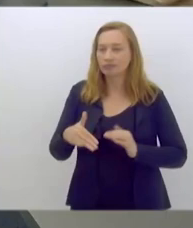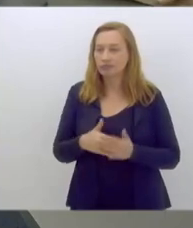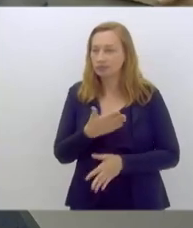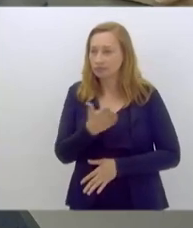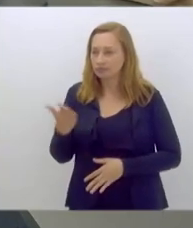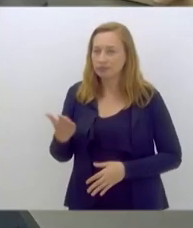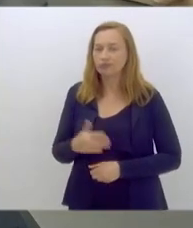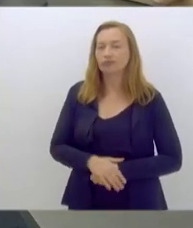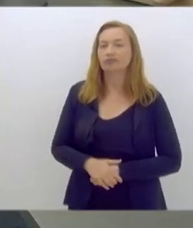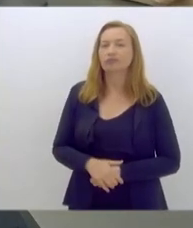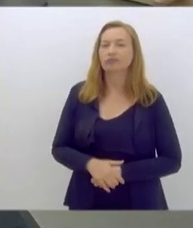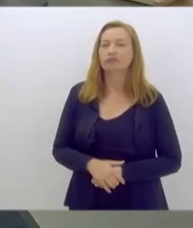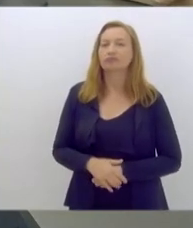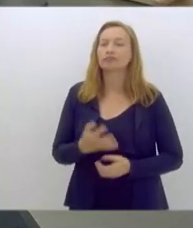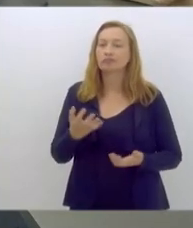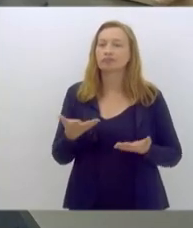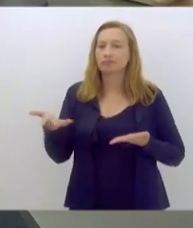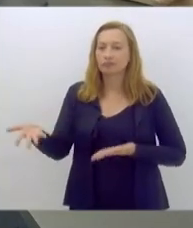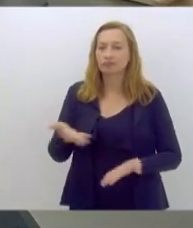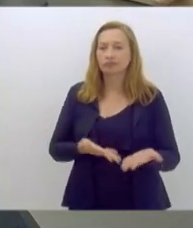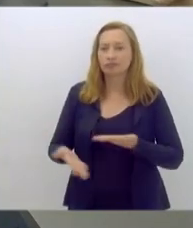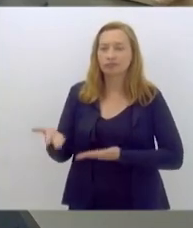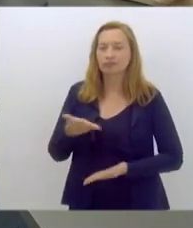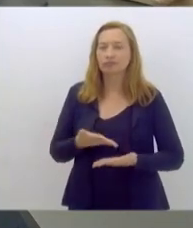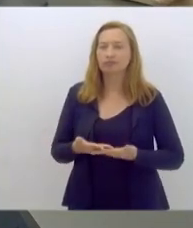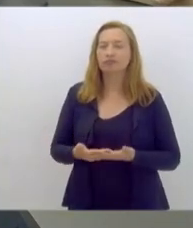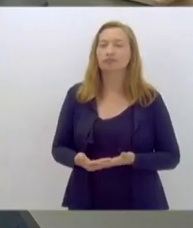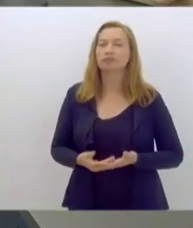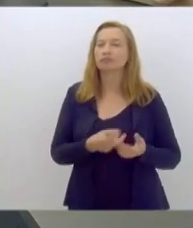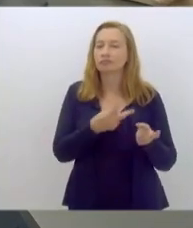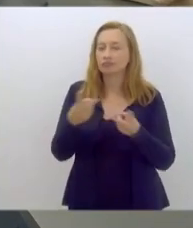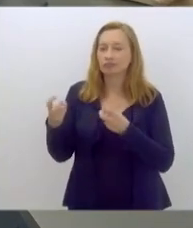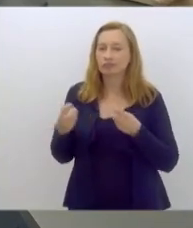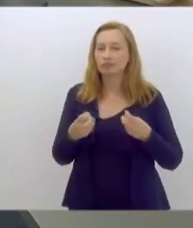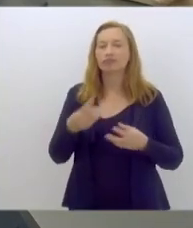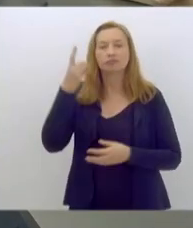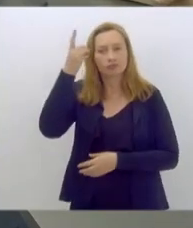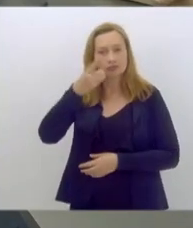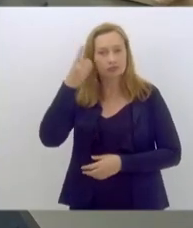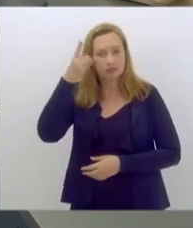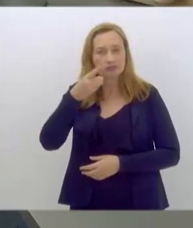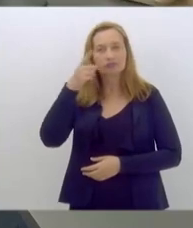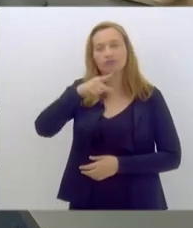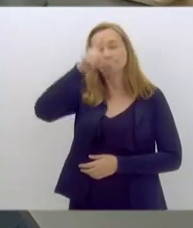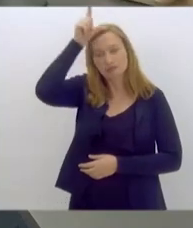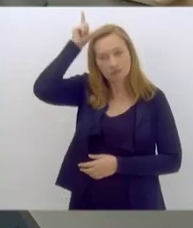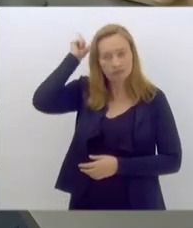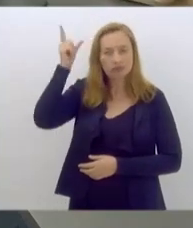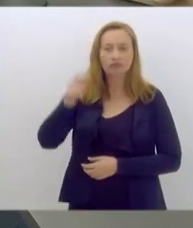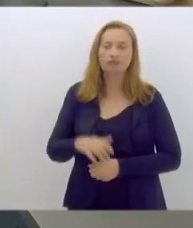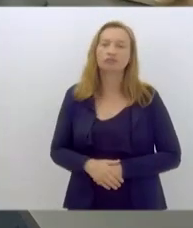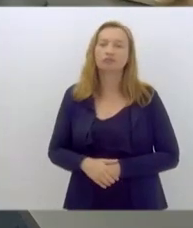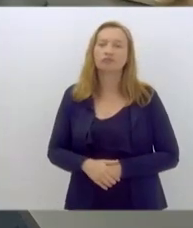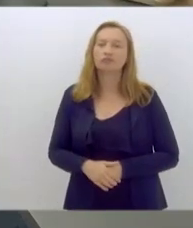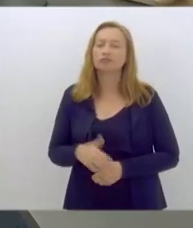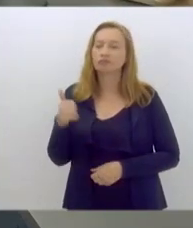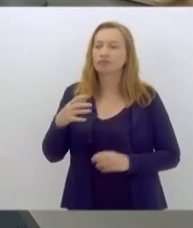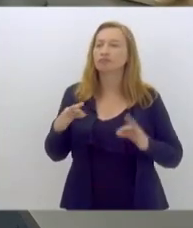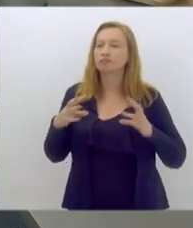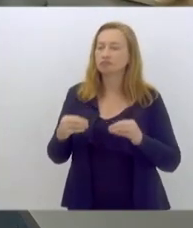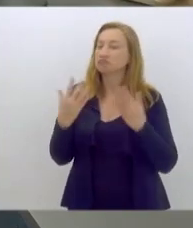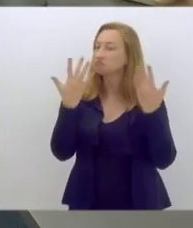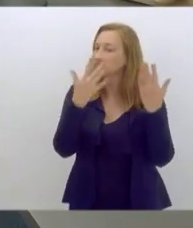e todos eu quero compartilhar aqui a observação feita pelo Deputado Luiz Paulo e primeiro de tudo